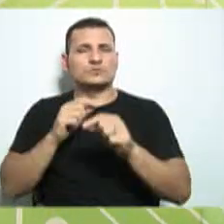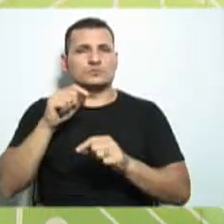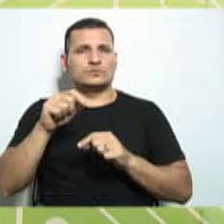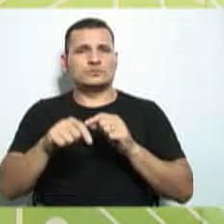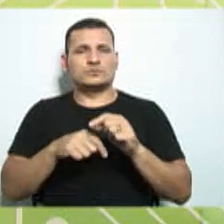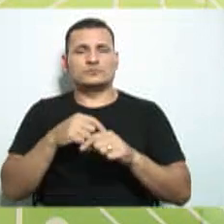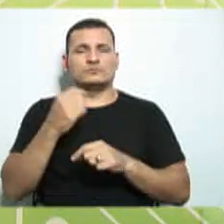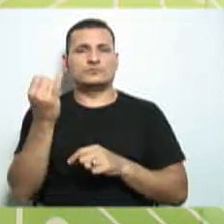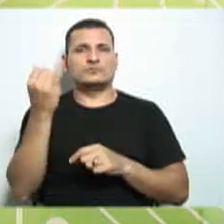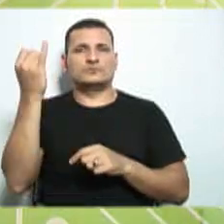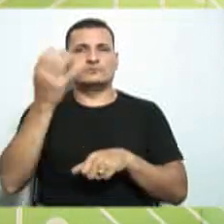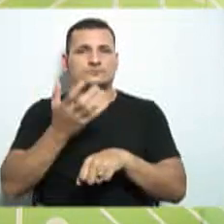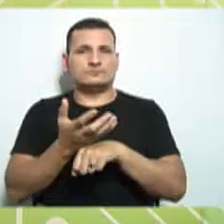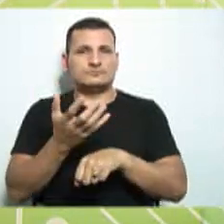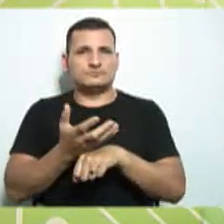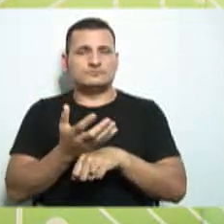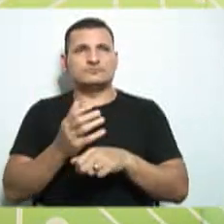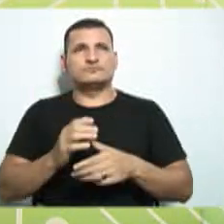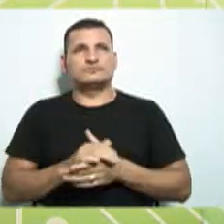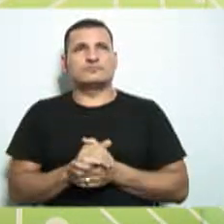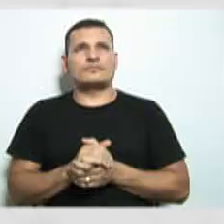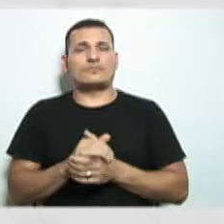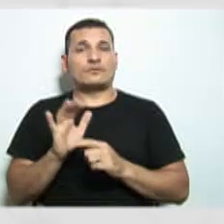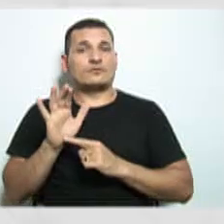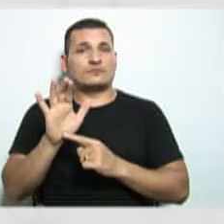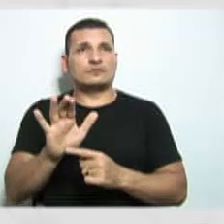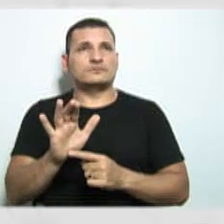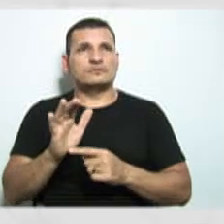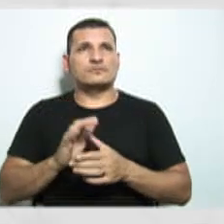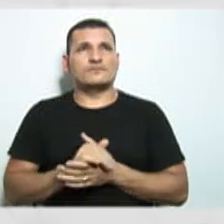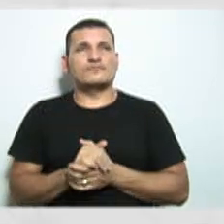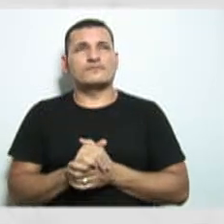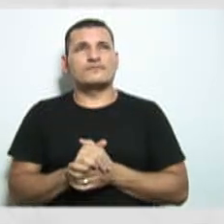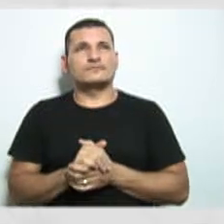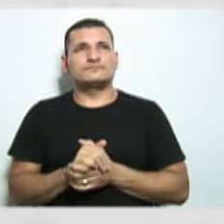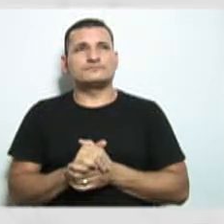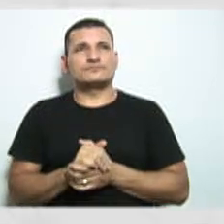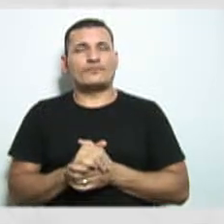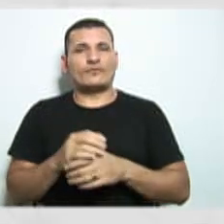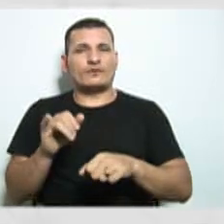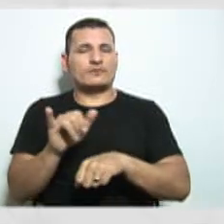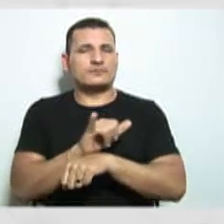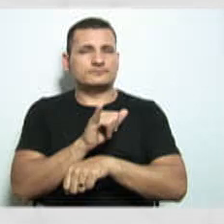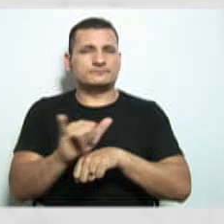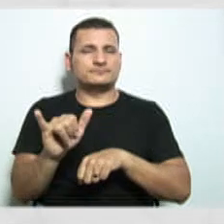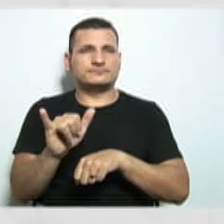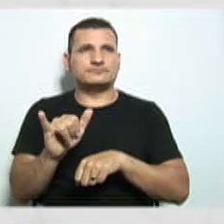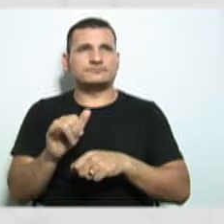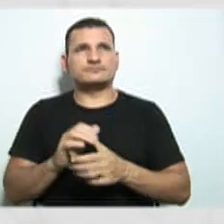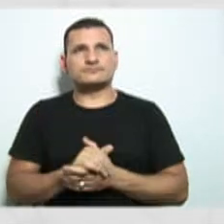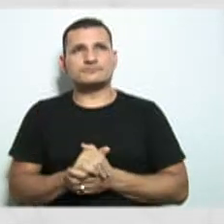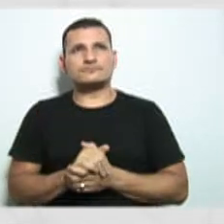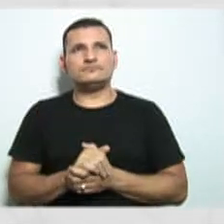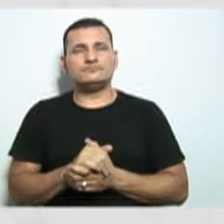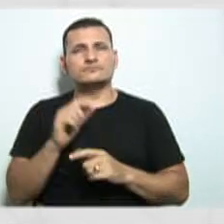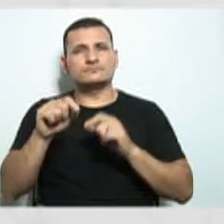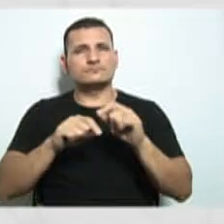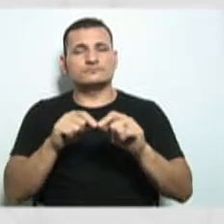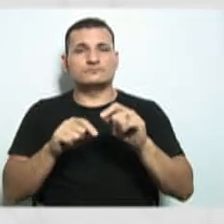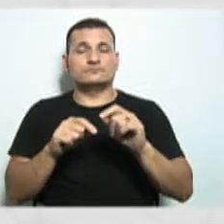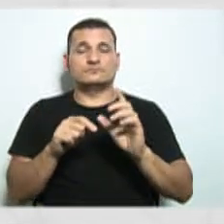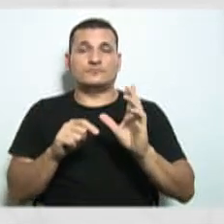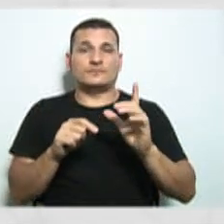foi importante nessa disciplina. Coloca aí na tela que eu quero te mostrar o seguinte, ó. Coloca aí, ó. A estratégia, então, ela compreende, ó, um